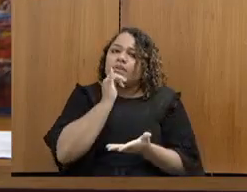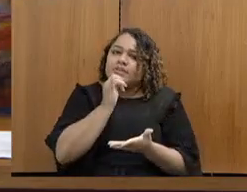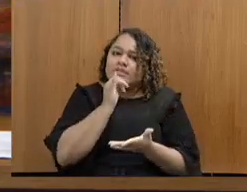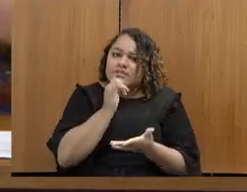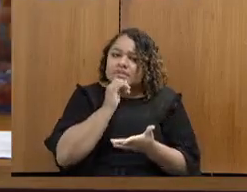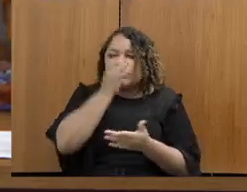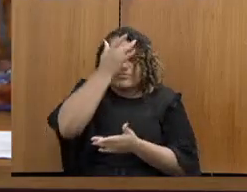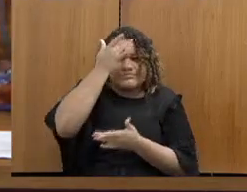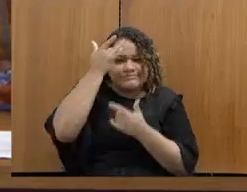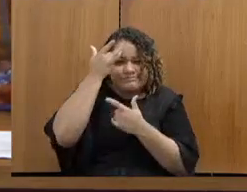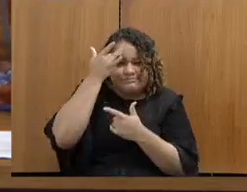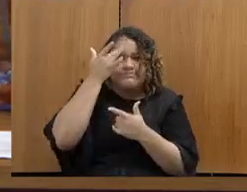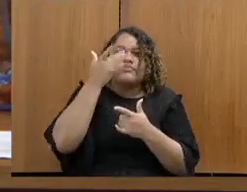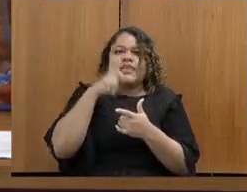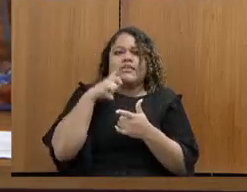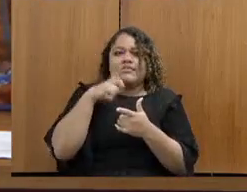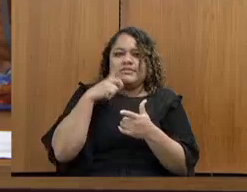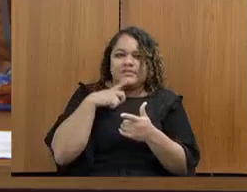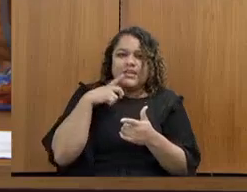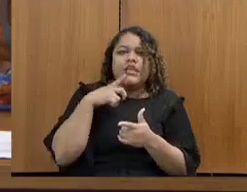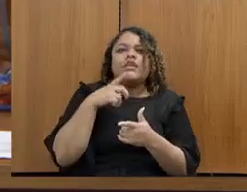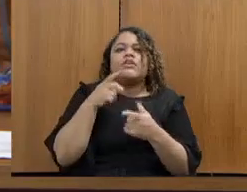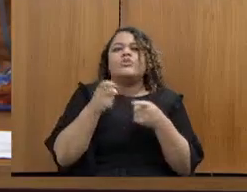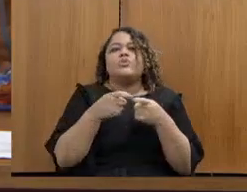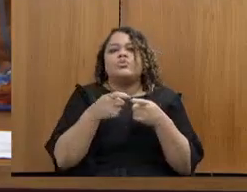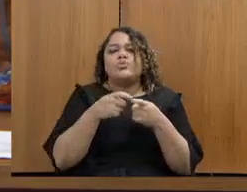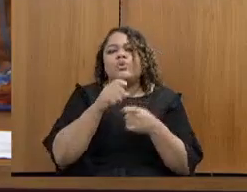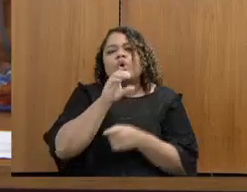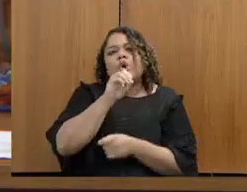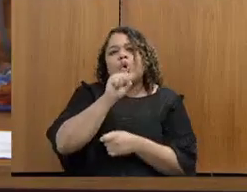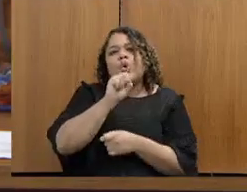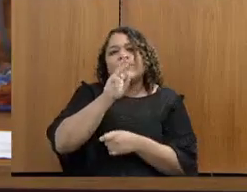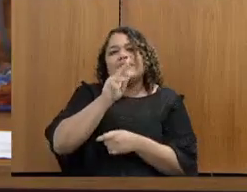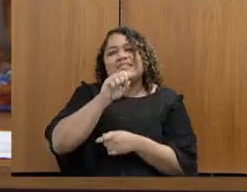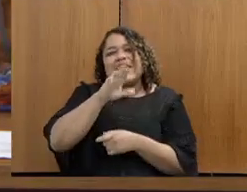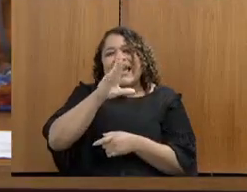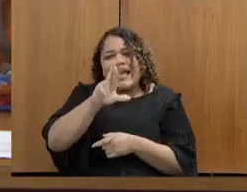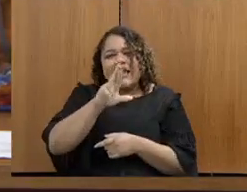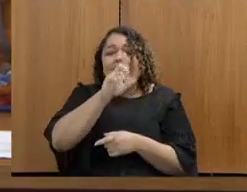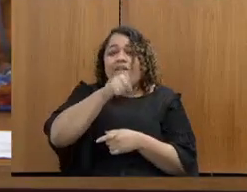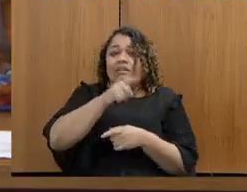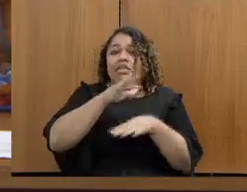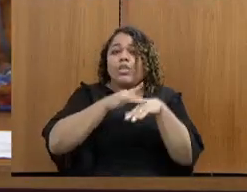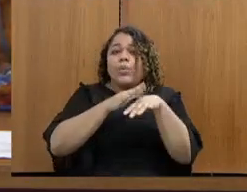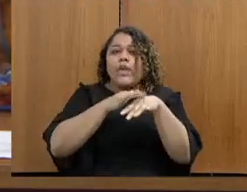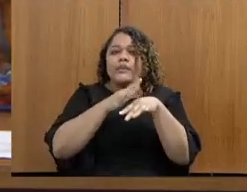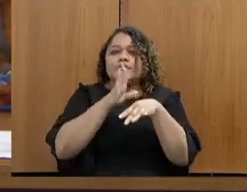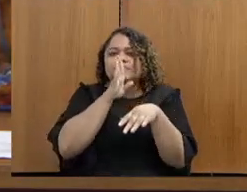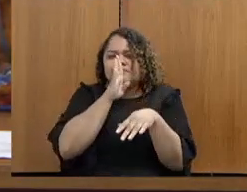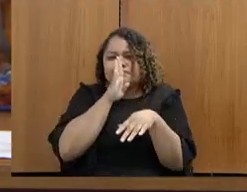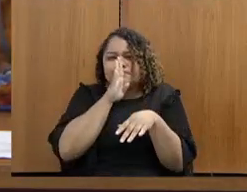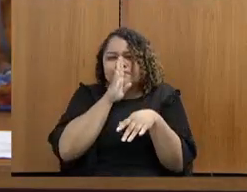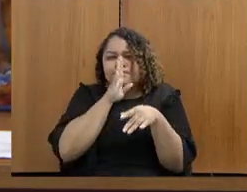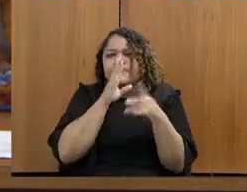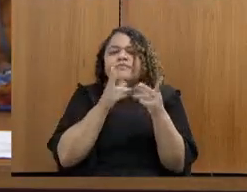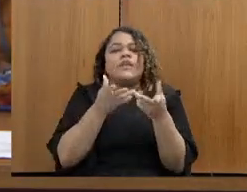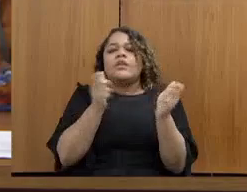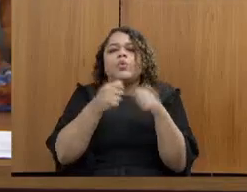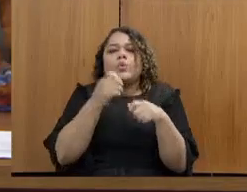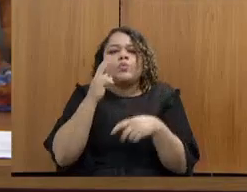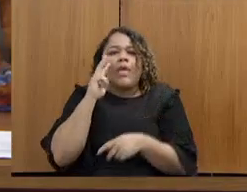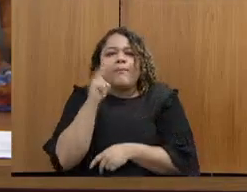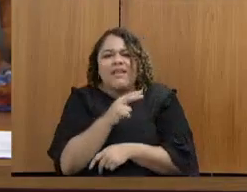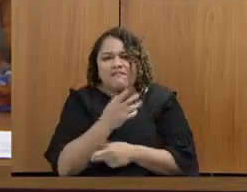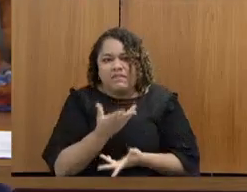Oscar Nicolau e com pessoal com Tales superintendente é uma doença muito silenciosa a gente não imagina muitas vezes